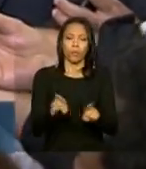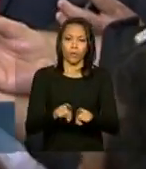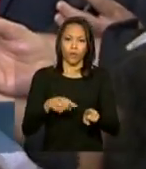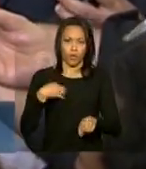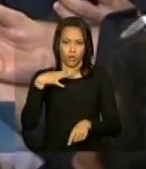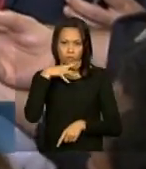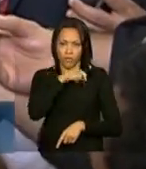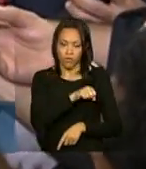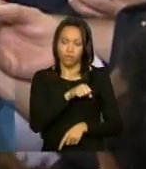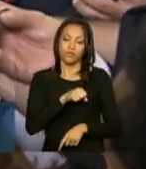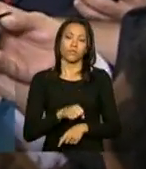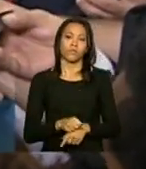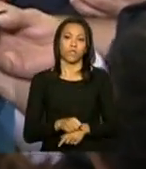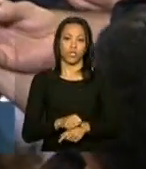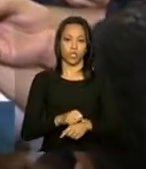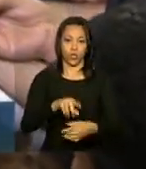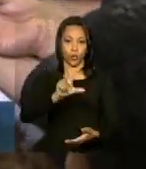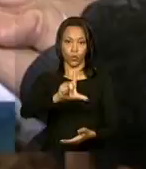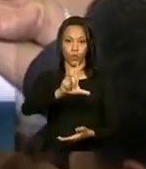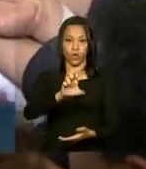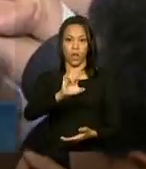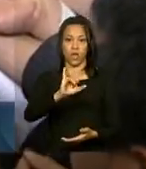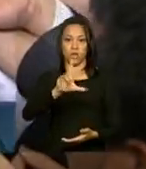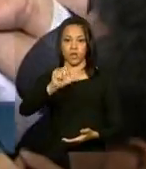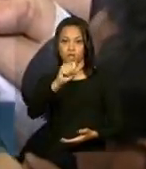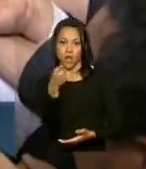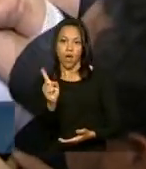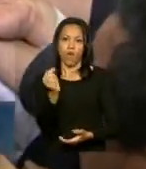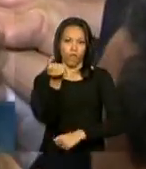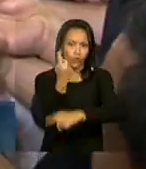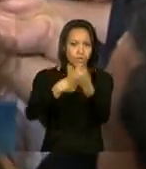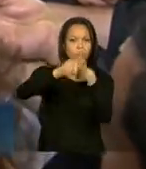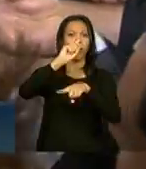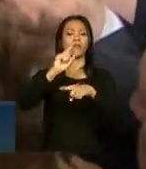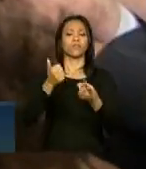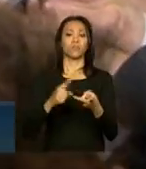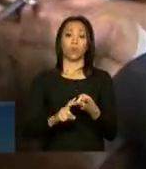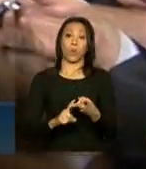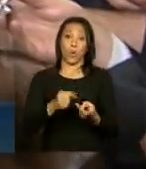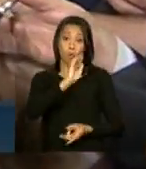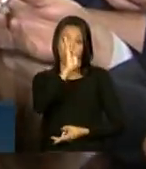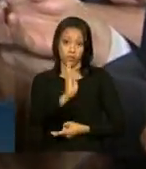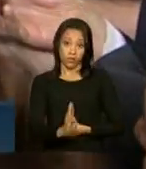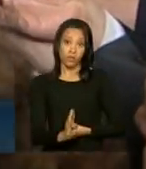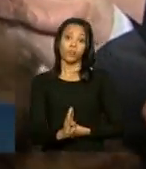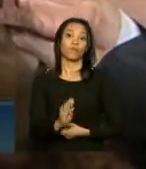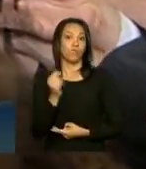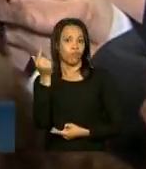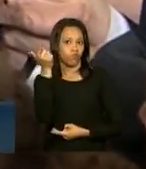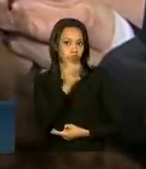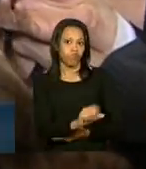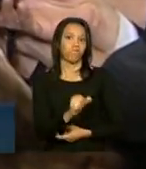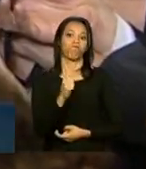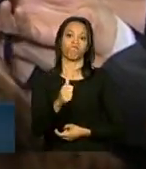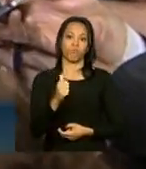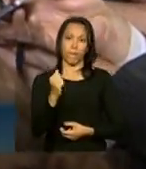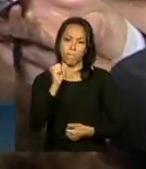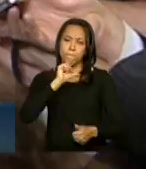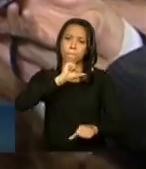acho que o leilão é um sucesso, o Brasil deu um grande passo ao mudar o